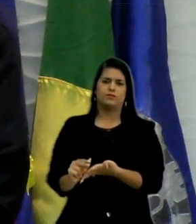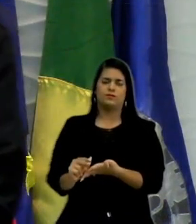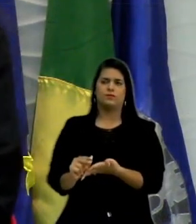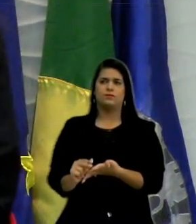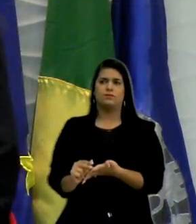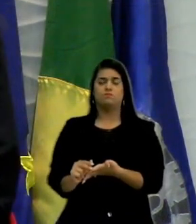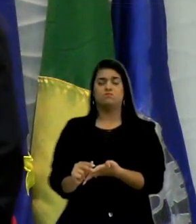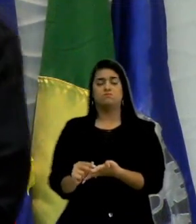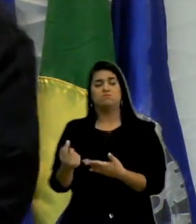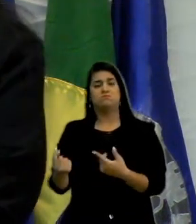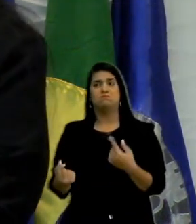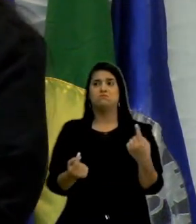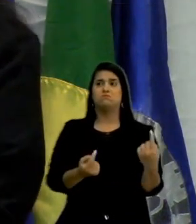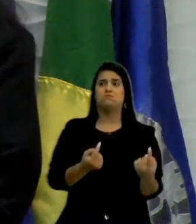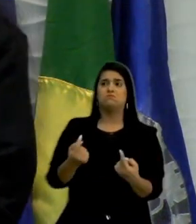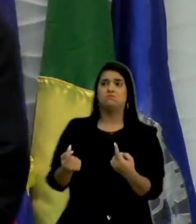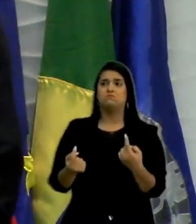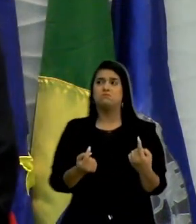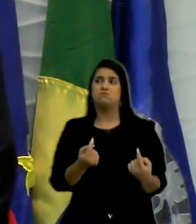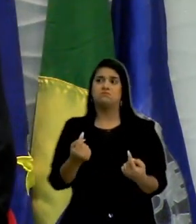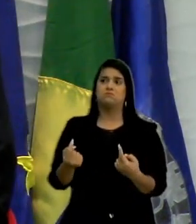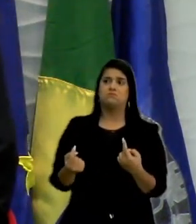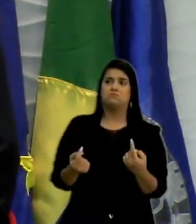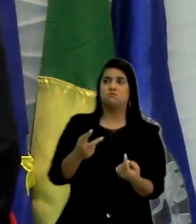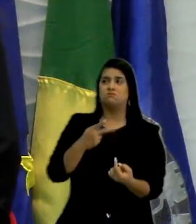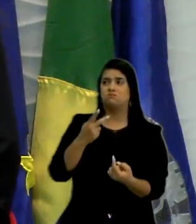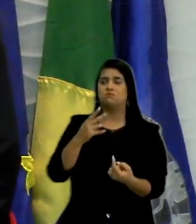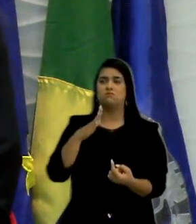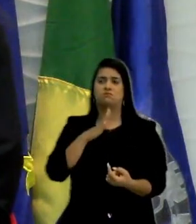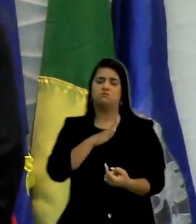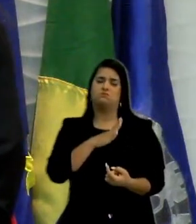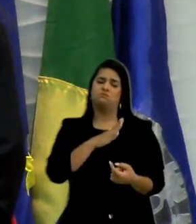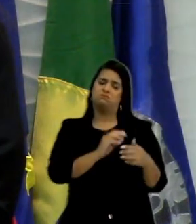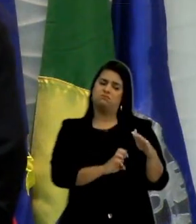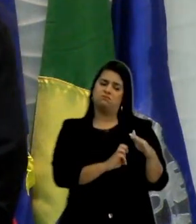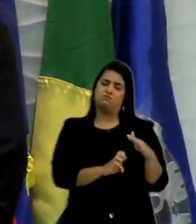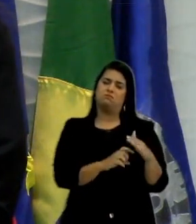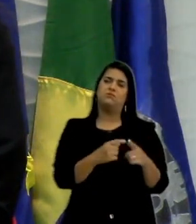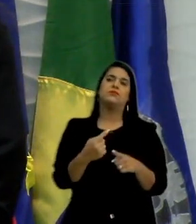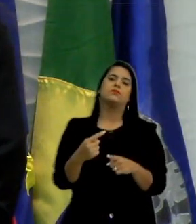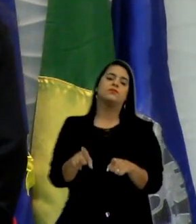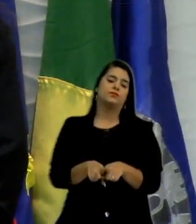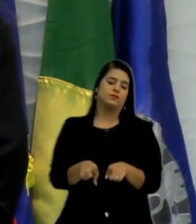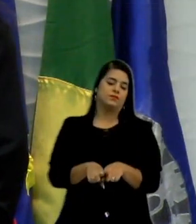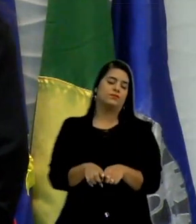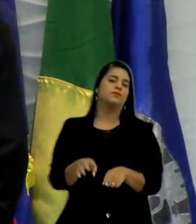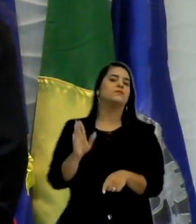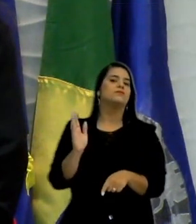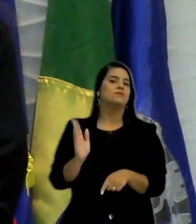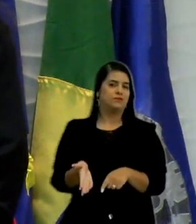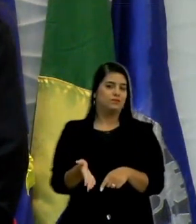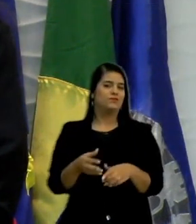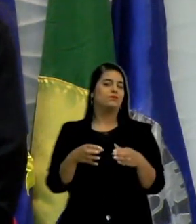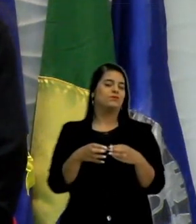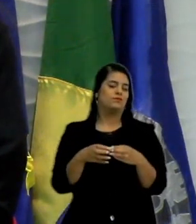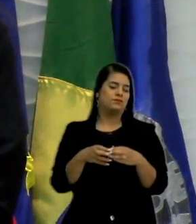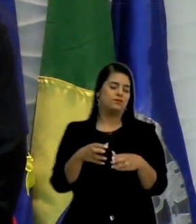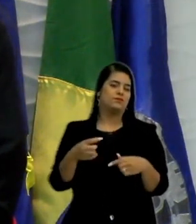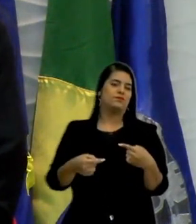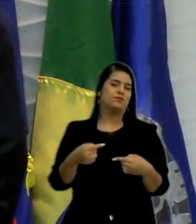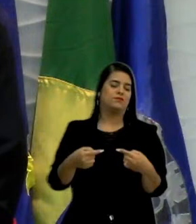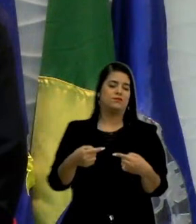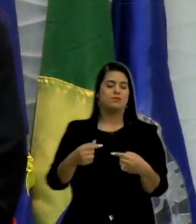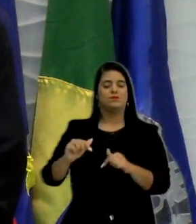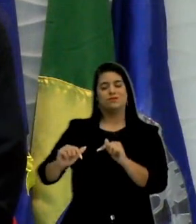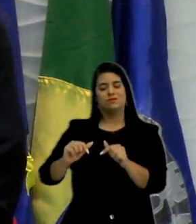tem uns vereadores que passam aqui falando do empresário, também fizeram parte da base do empresário, trabalharam com a